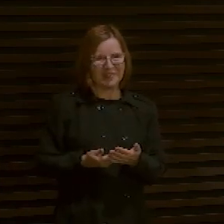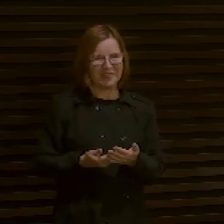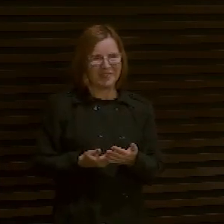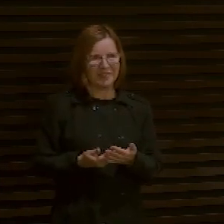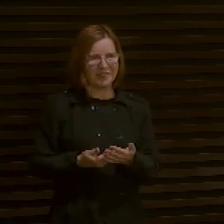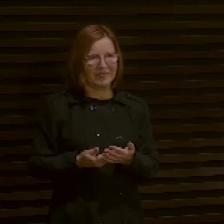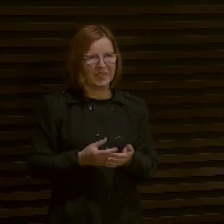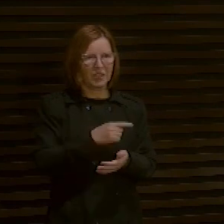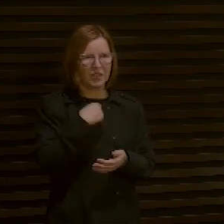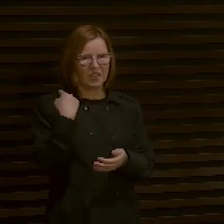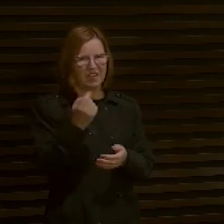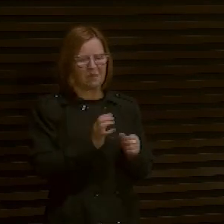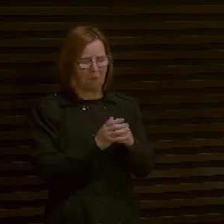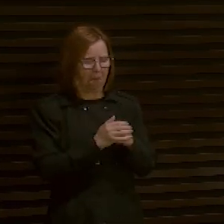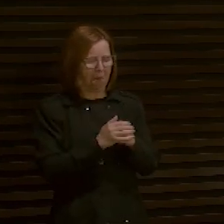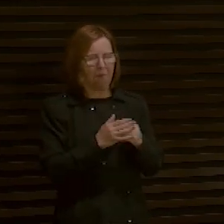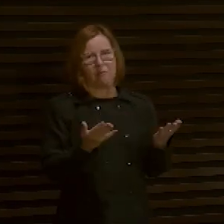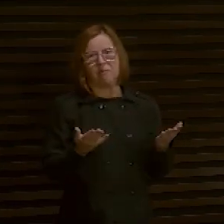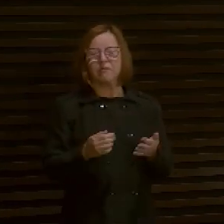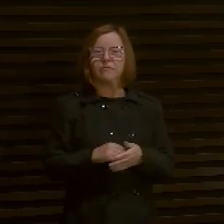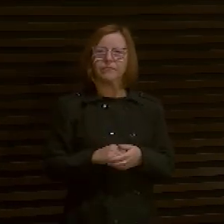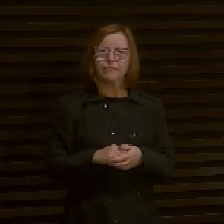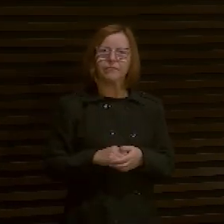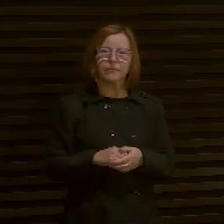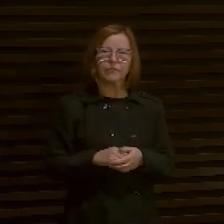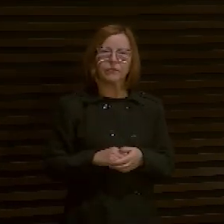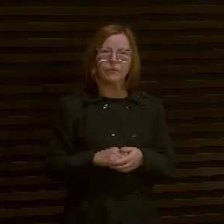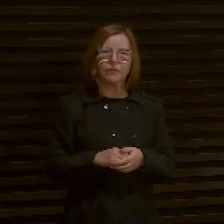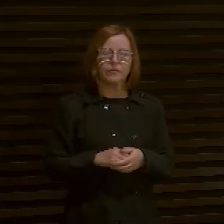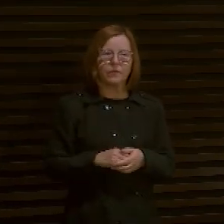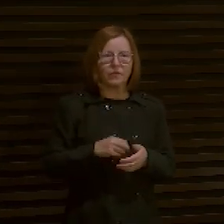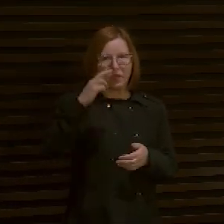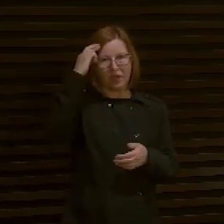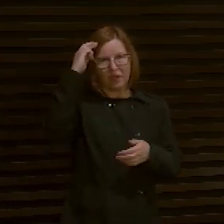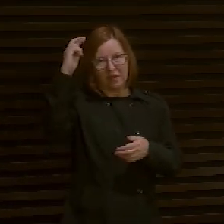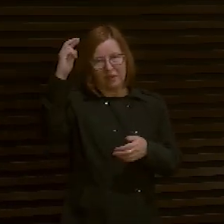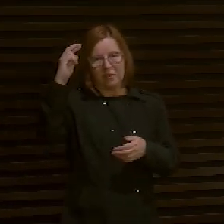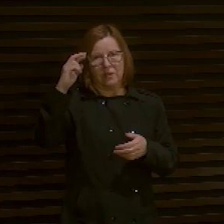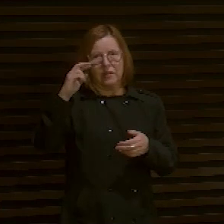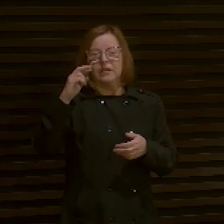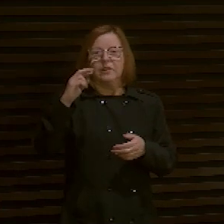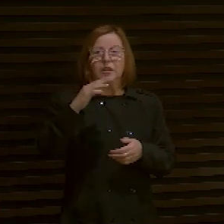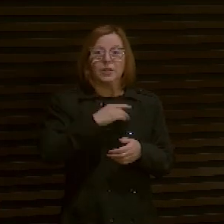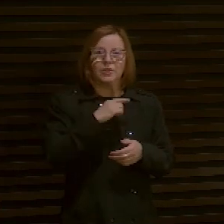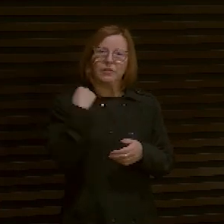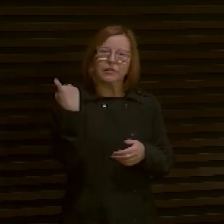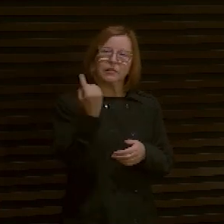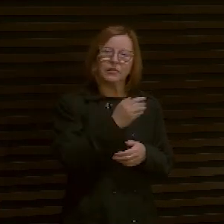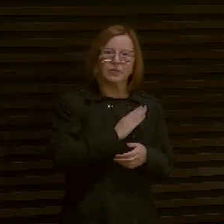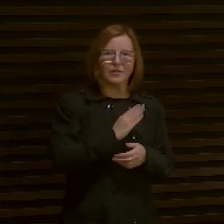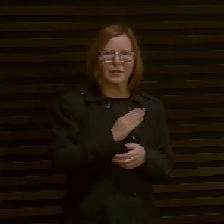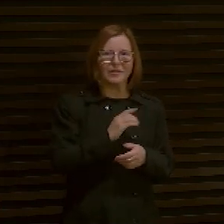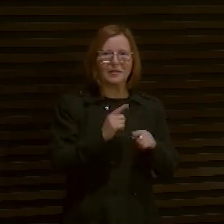E nós somos omissos, eu sou omisso. Que o Senhor trate conosco, meus irmãos. Porque Ele nos